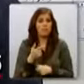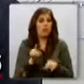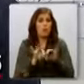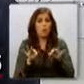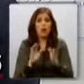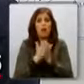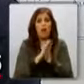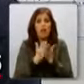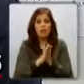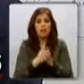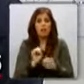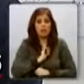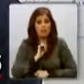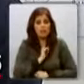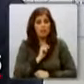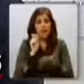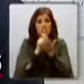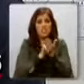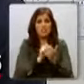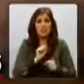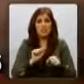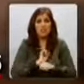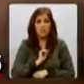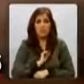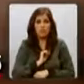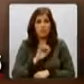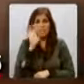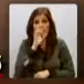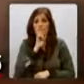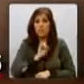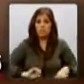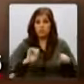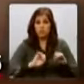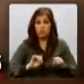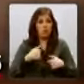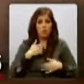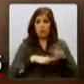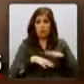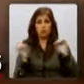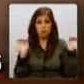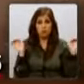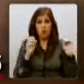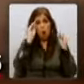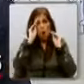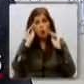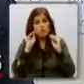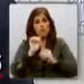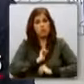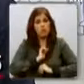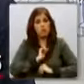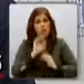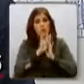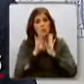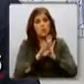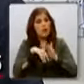carteira a minha agenda é tudo aquilo que o telemóvel não me avisar eu não faço o meu conselho é manter sempre o sistema operativo